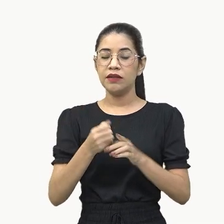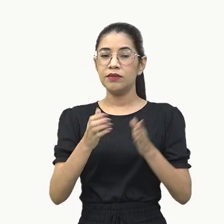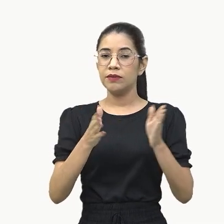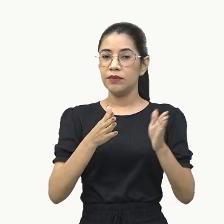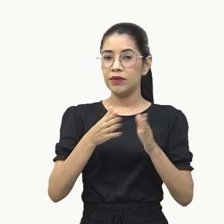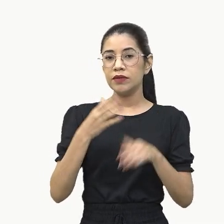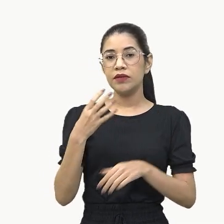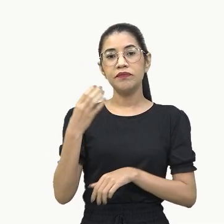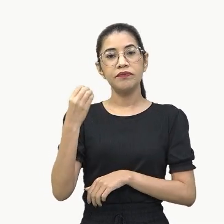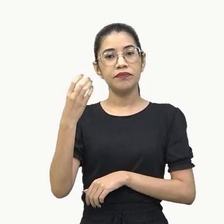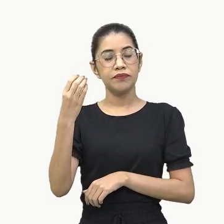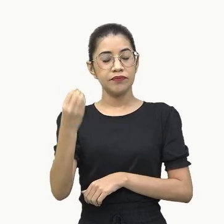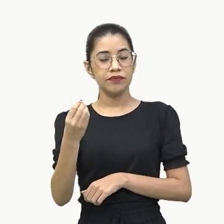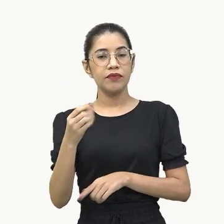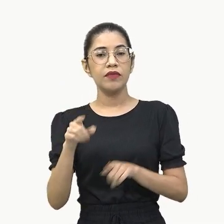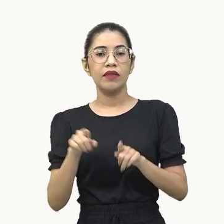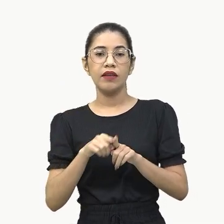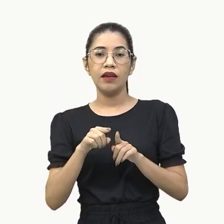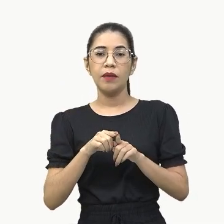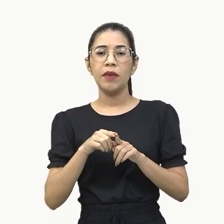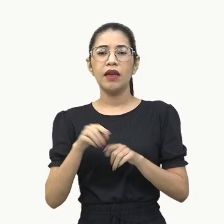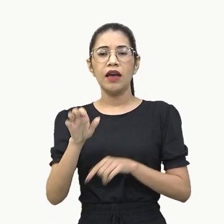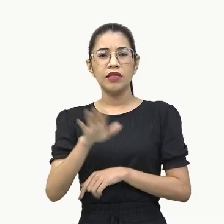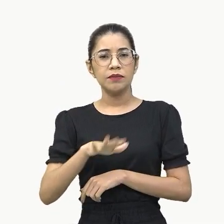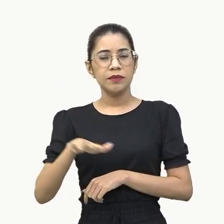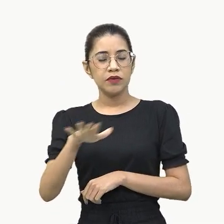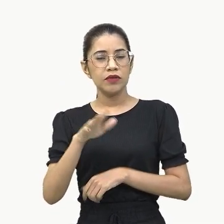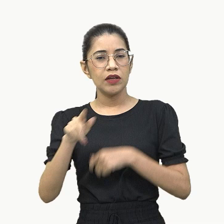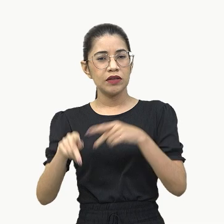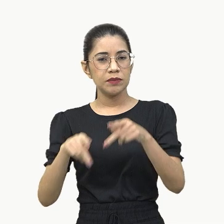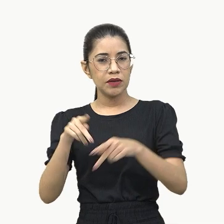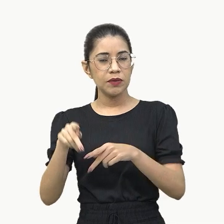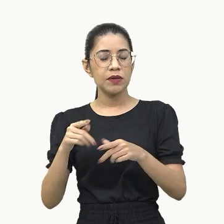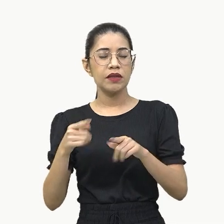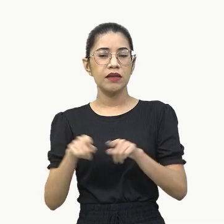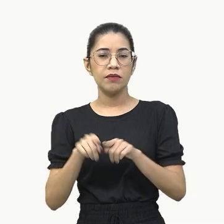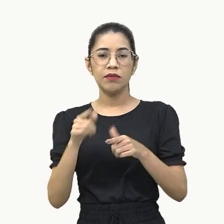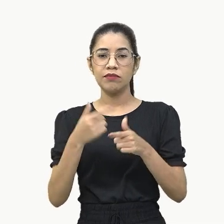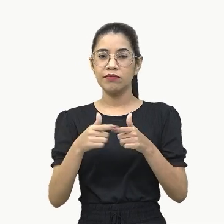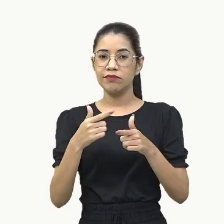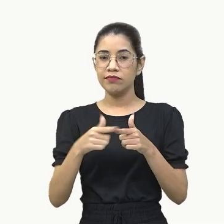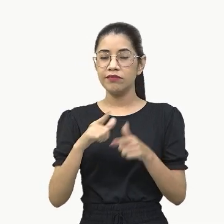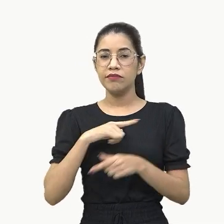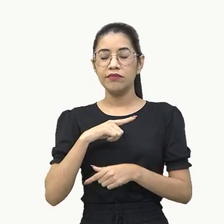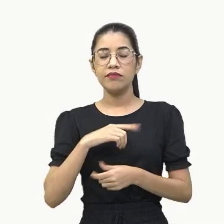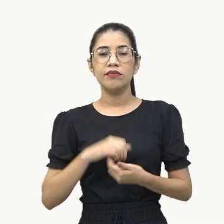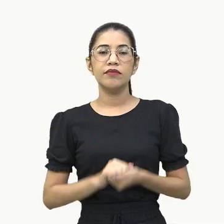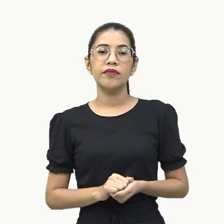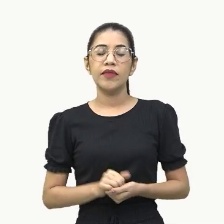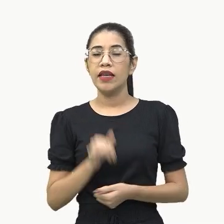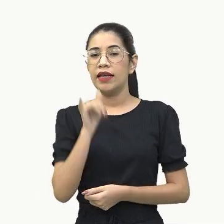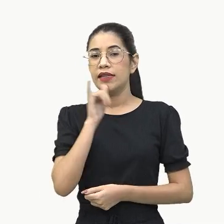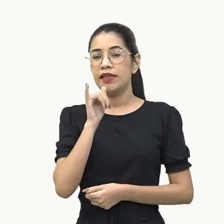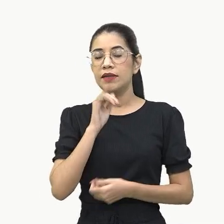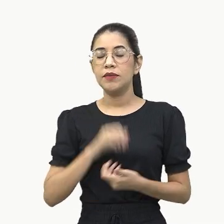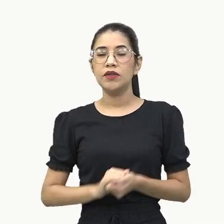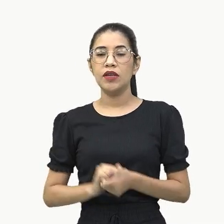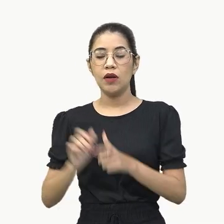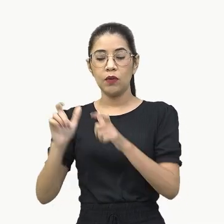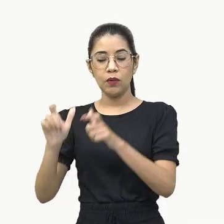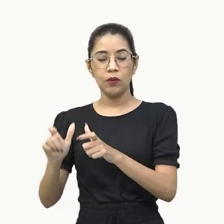eh da população de uma forma geral né Às vezes você tem ali ah de um lugar para o